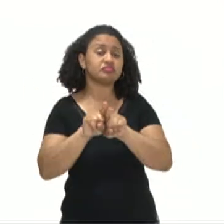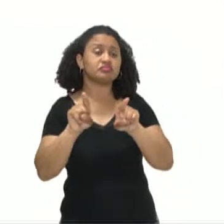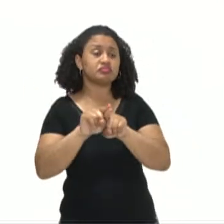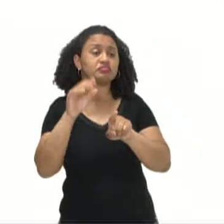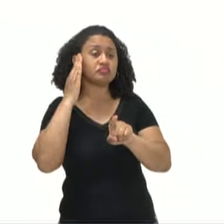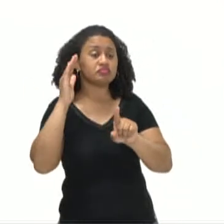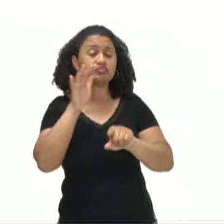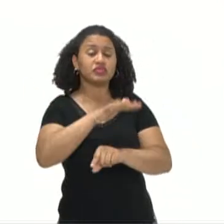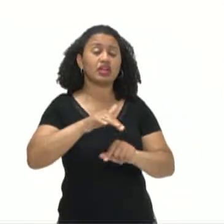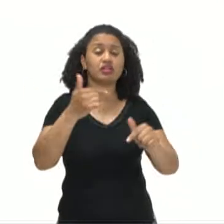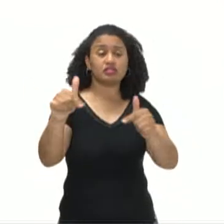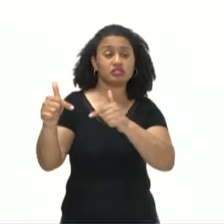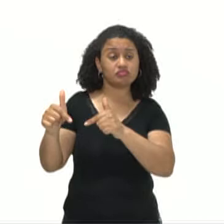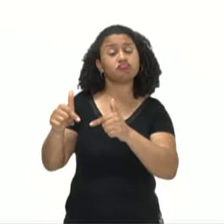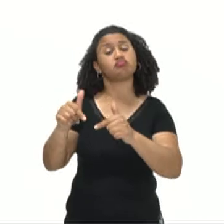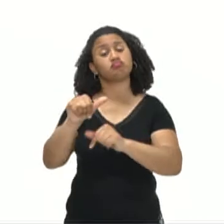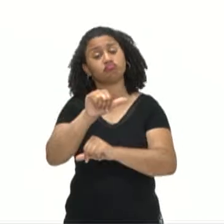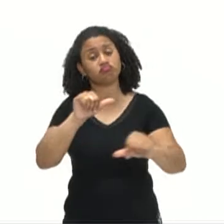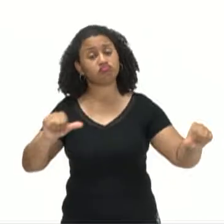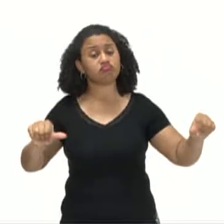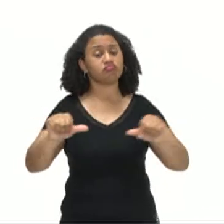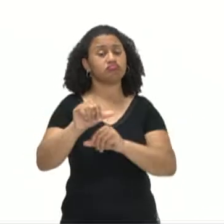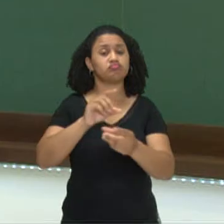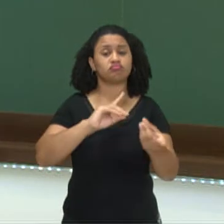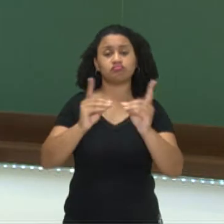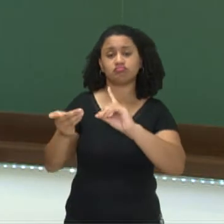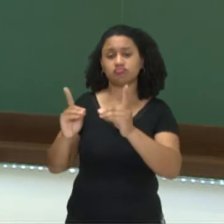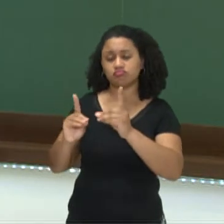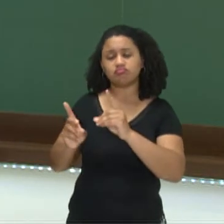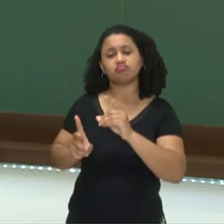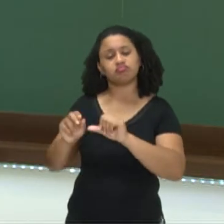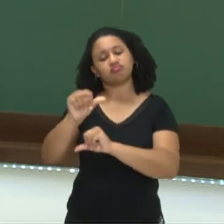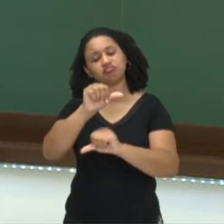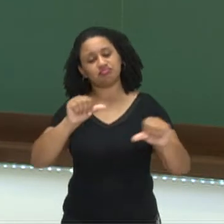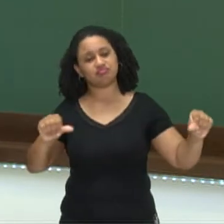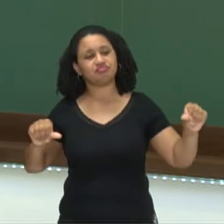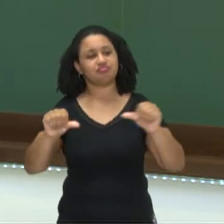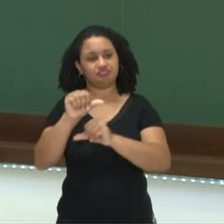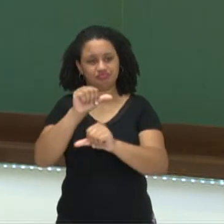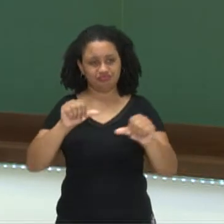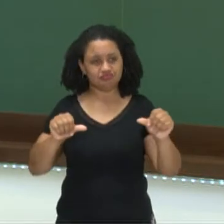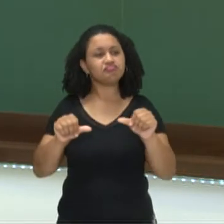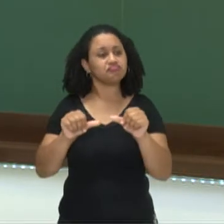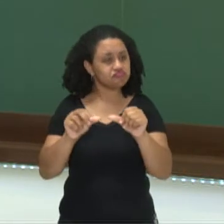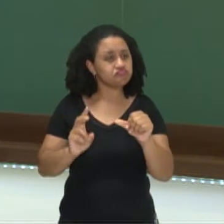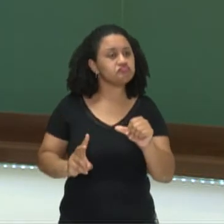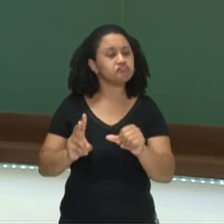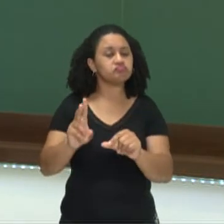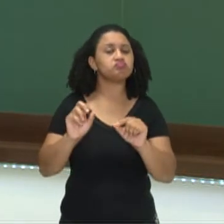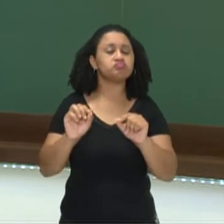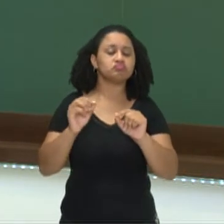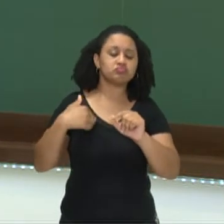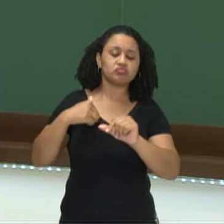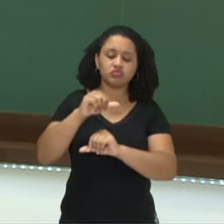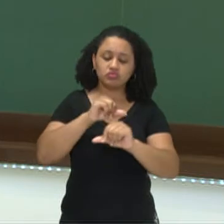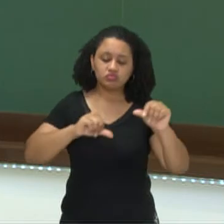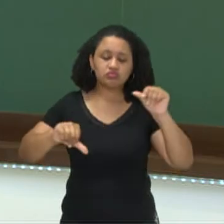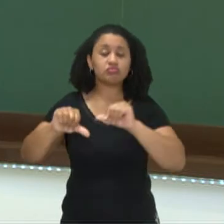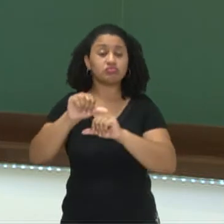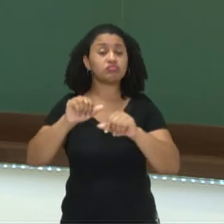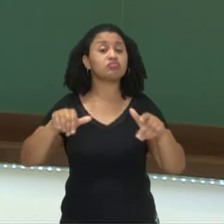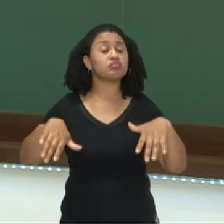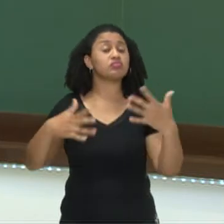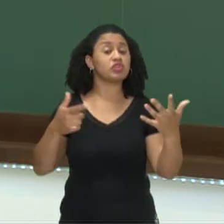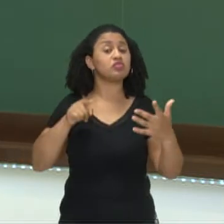que o mercado de trabalho é dinâmico, ou seja, ele está sempre mudando, ele está sempre aí se reciclando,